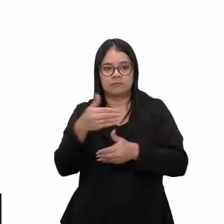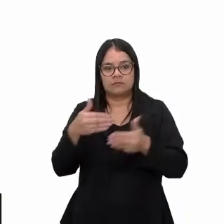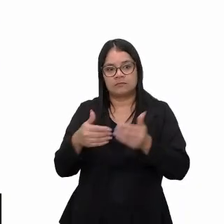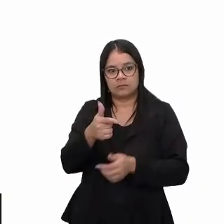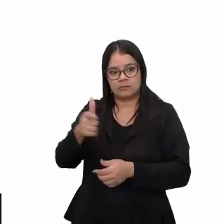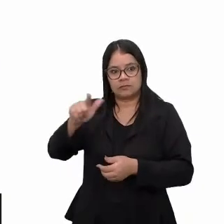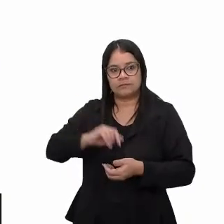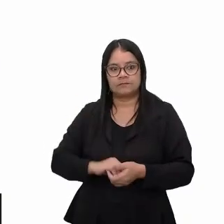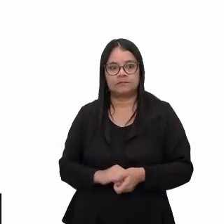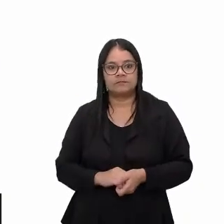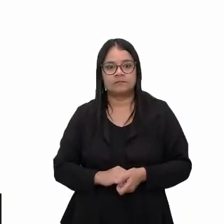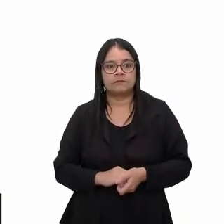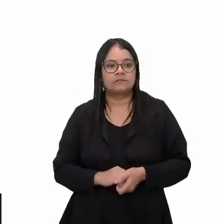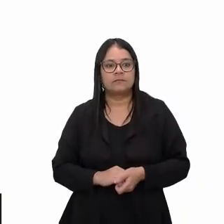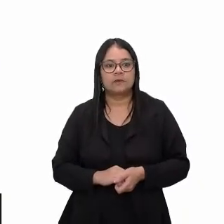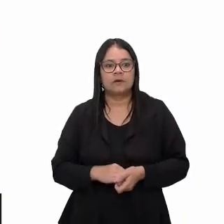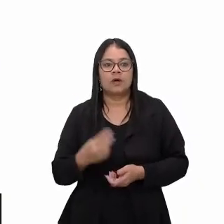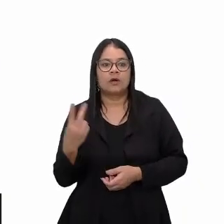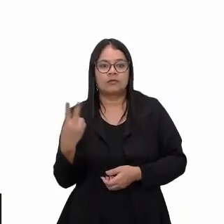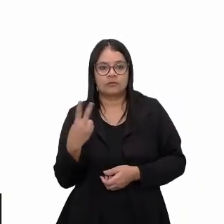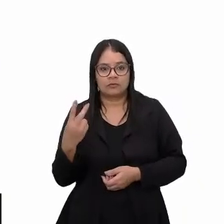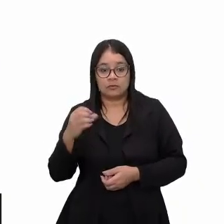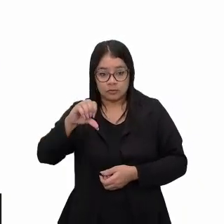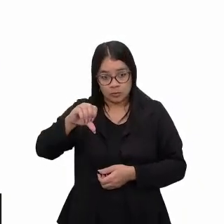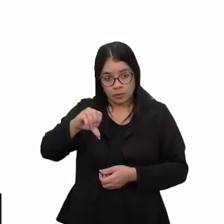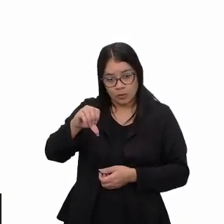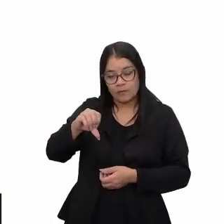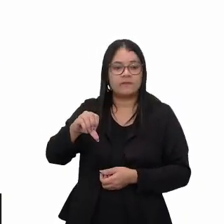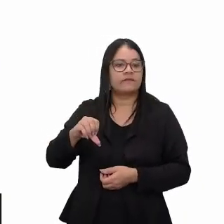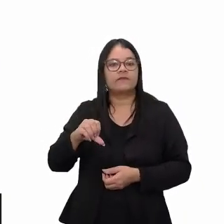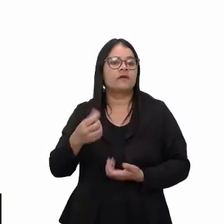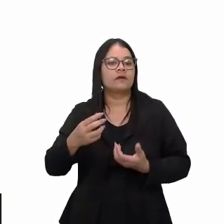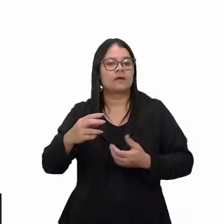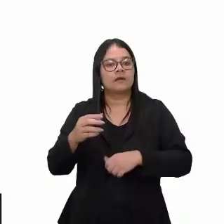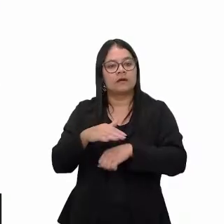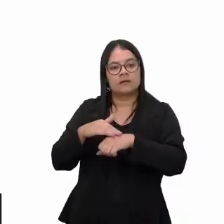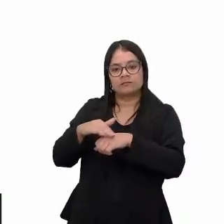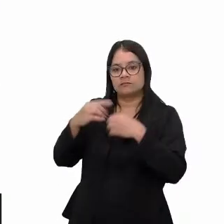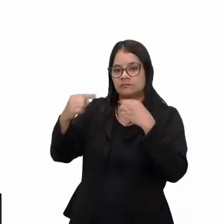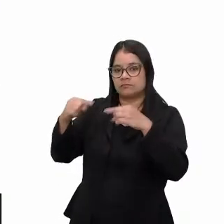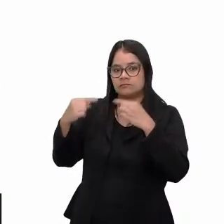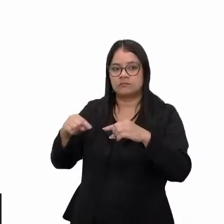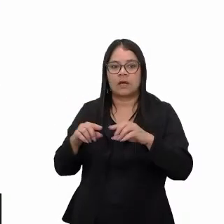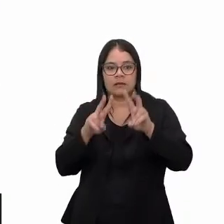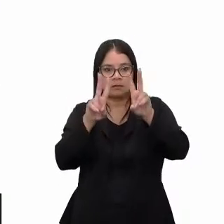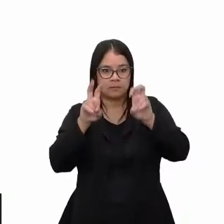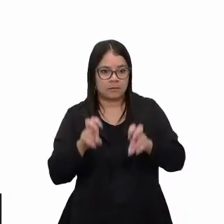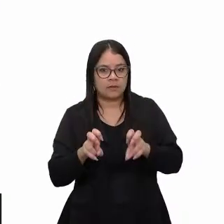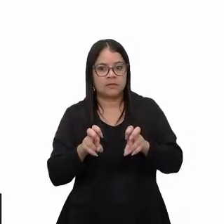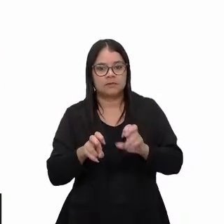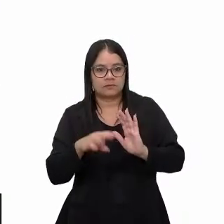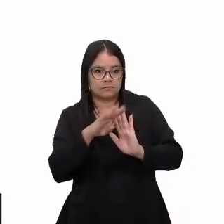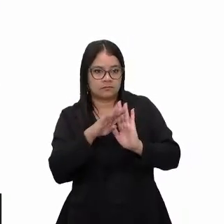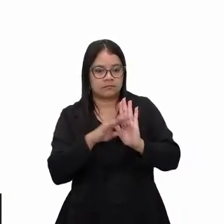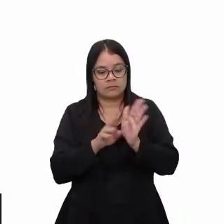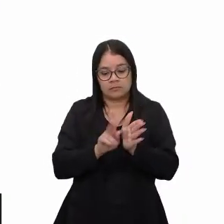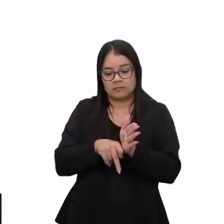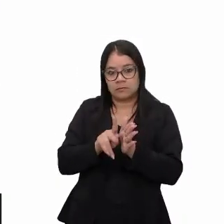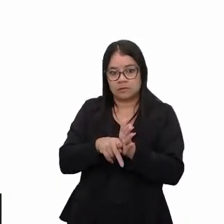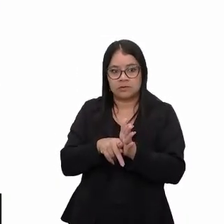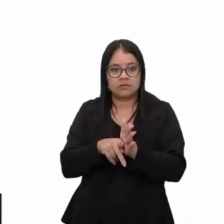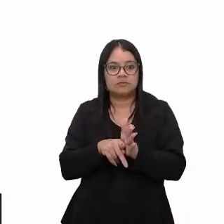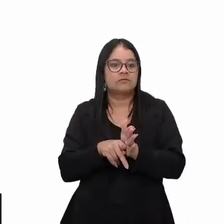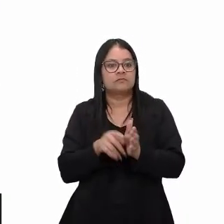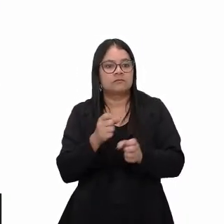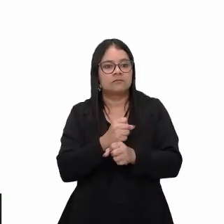os 9 diálogos vão permeando essas 5 temáticas previstas no programa. Já teve o diálogo passado, que foi